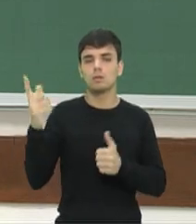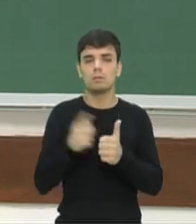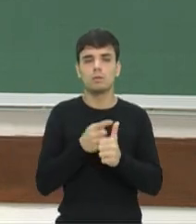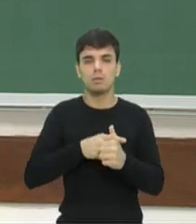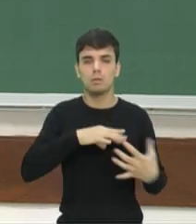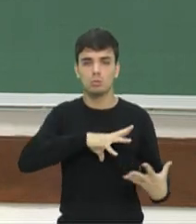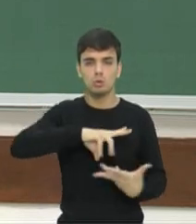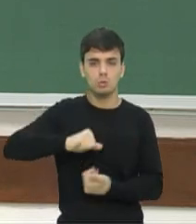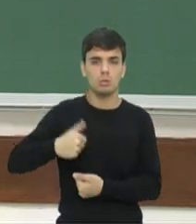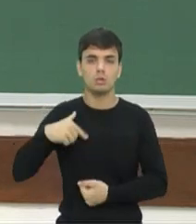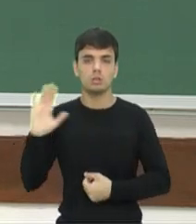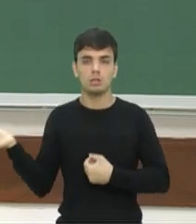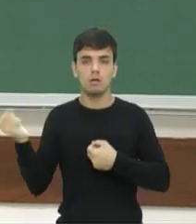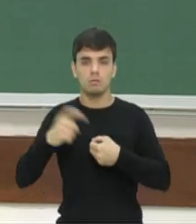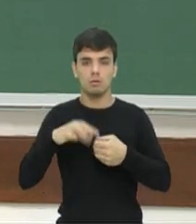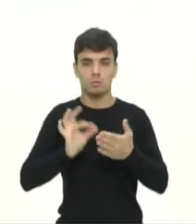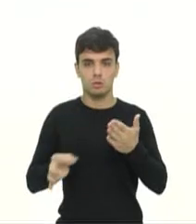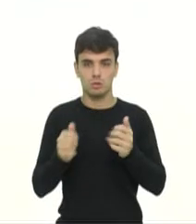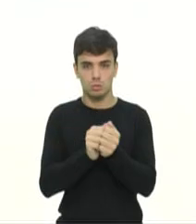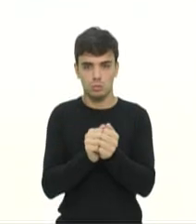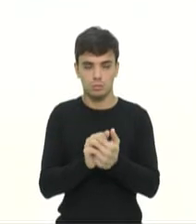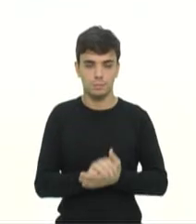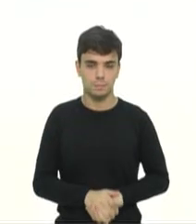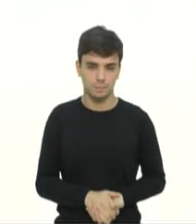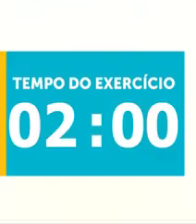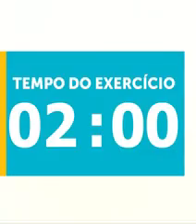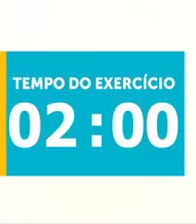karatê? Já já voltamos também com a correção desse quiz.